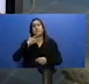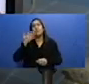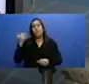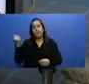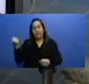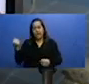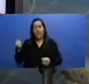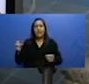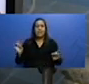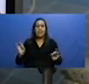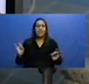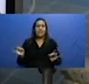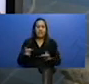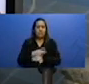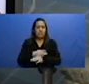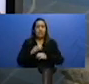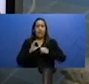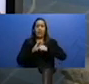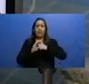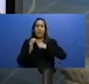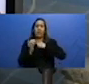sabe? Então você vai colocar